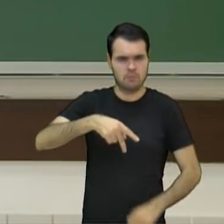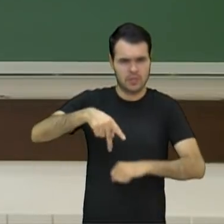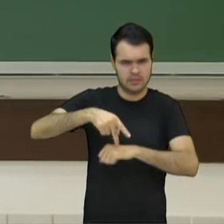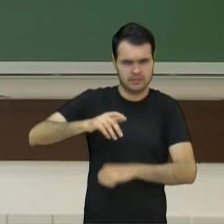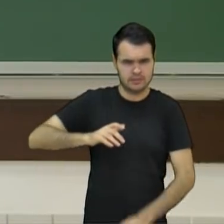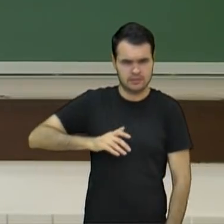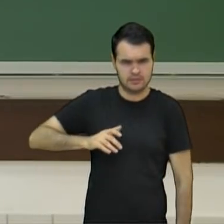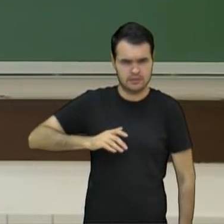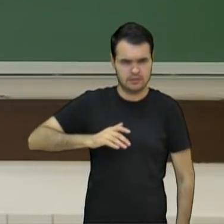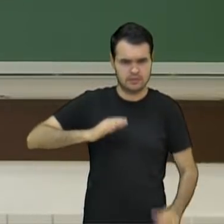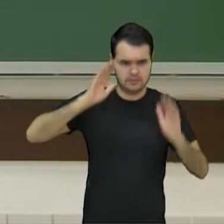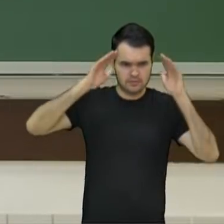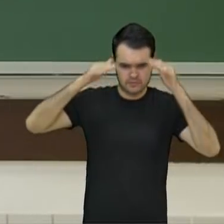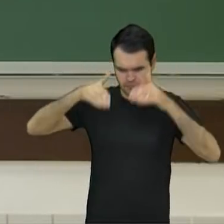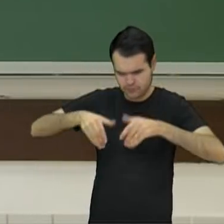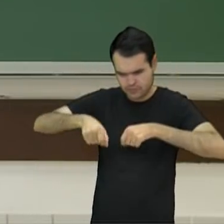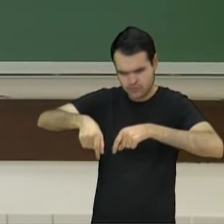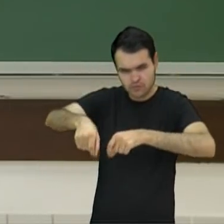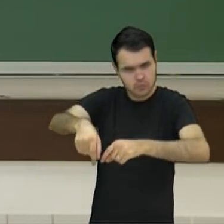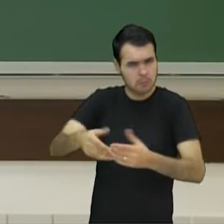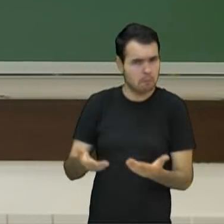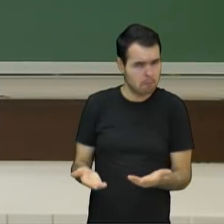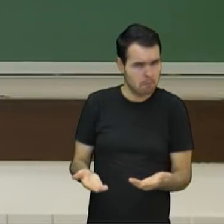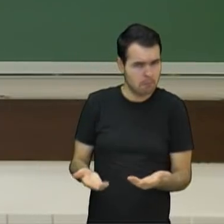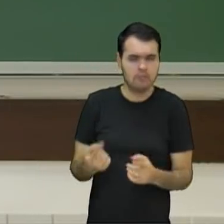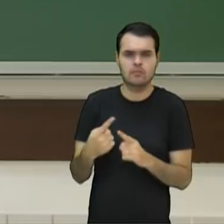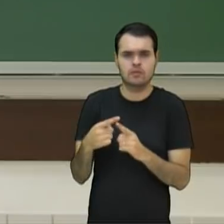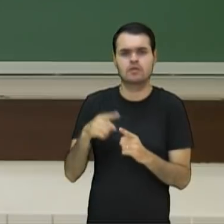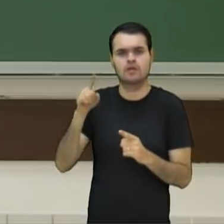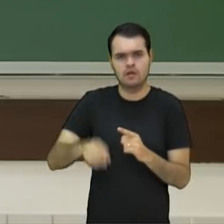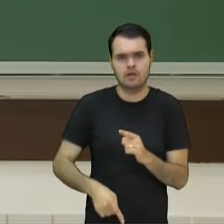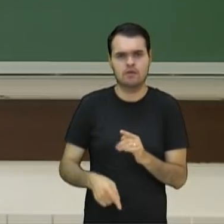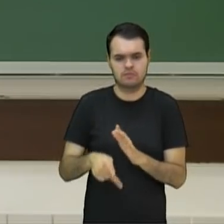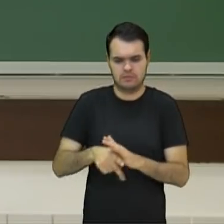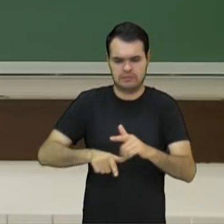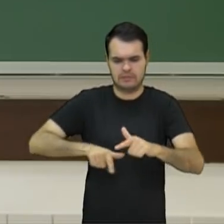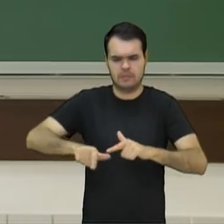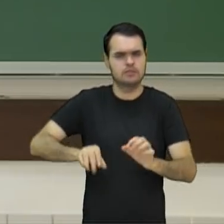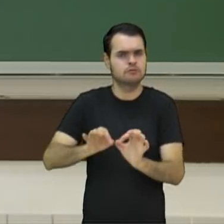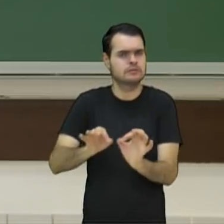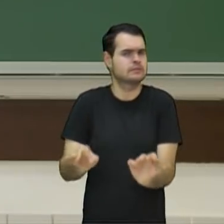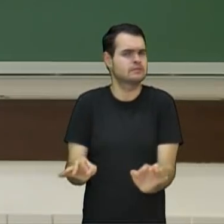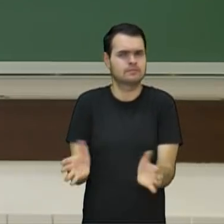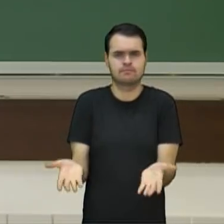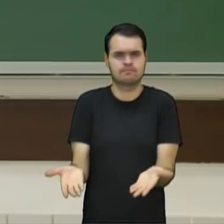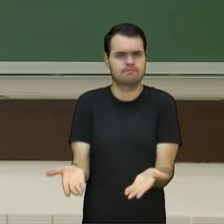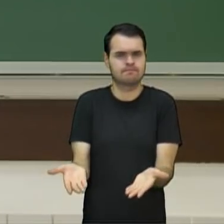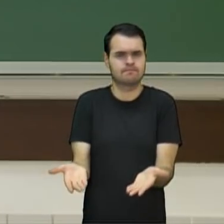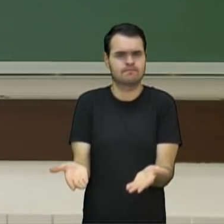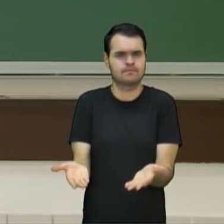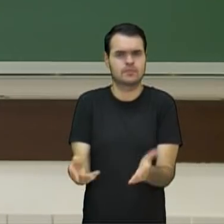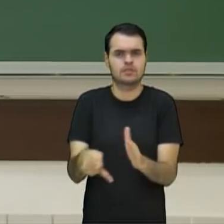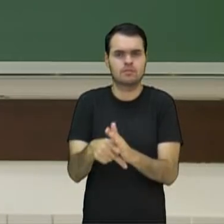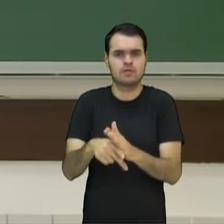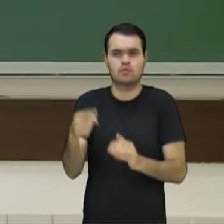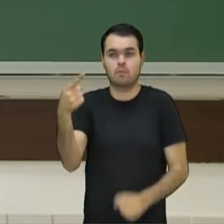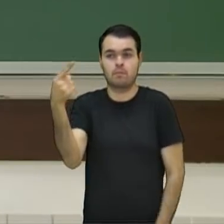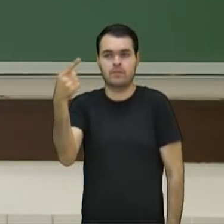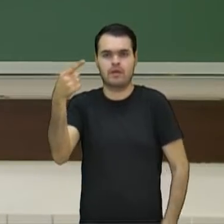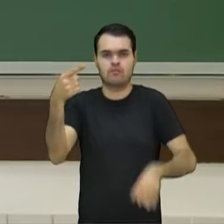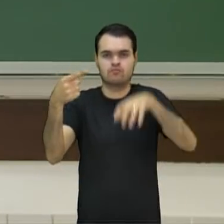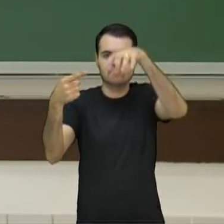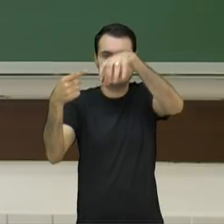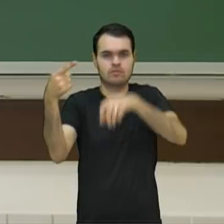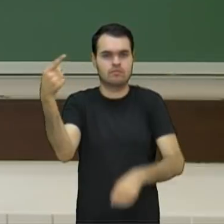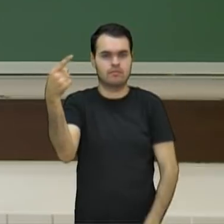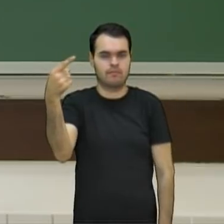dão atenção para a agricultura, uma vez que é uma atividade muito simples e do setor primário?